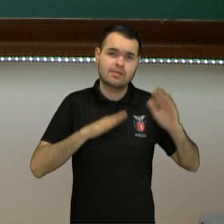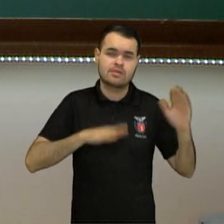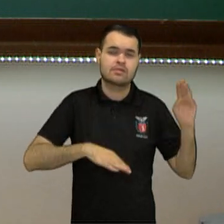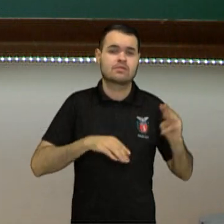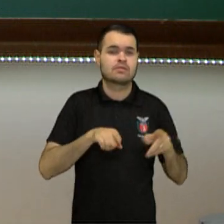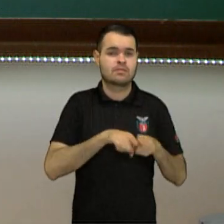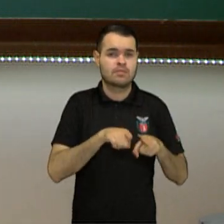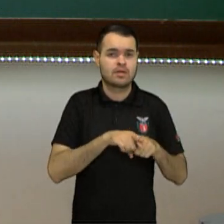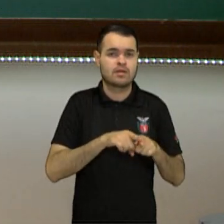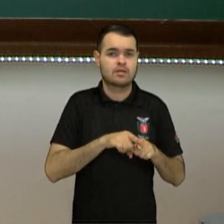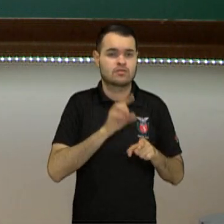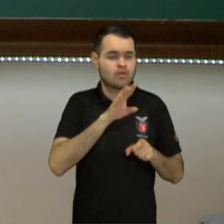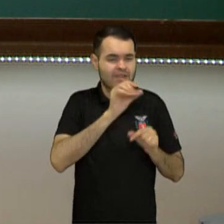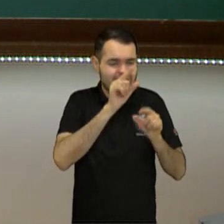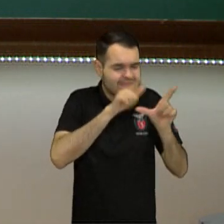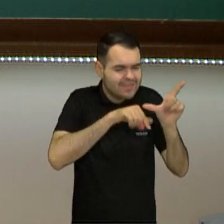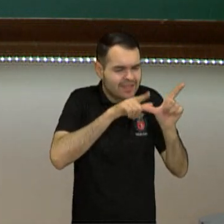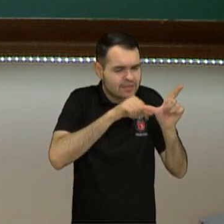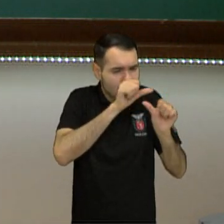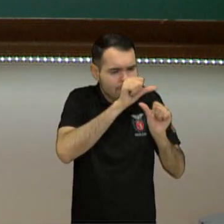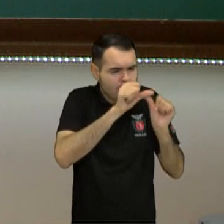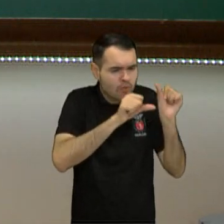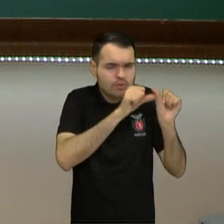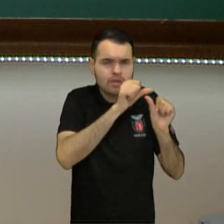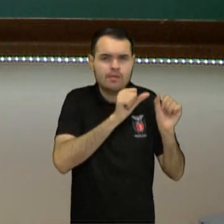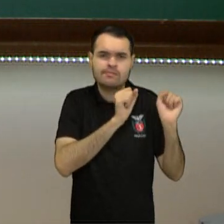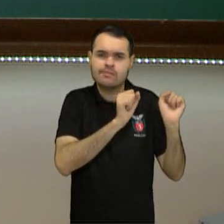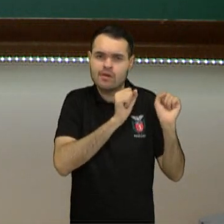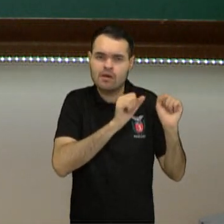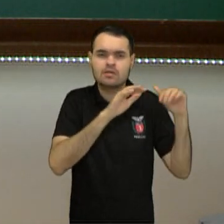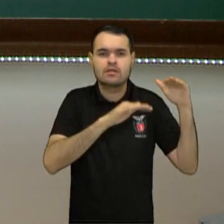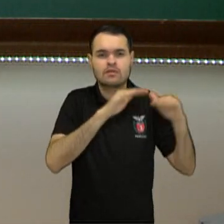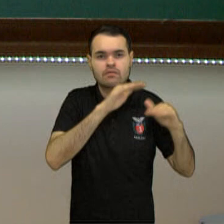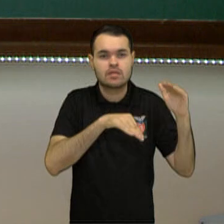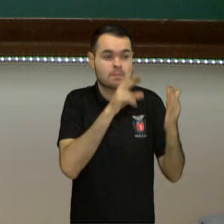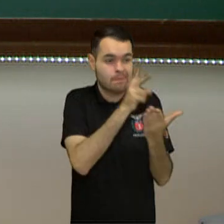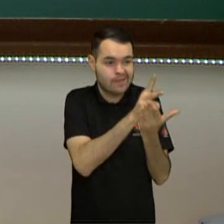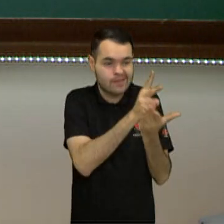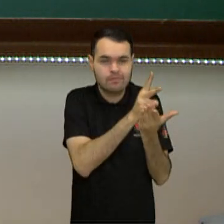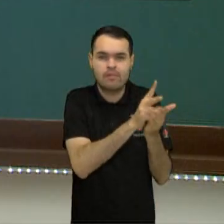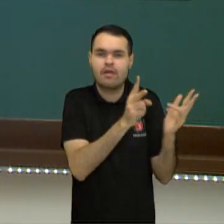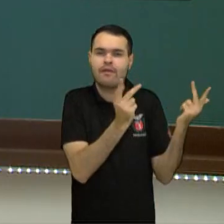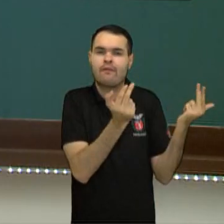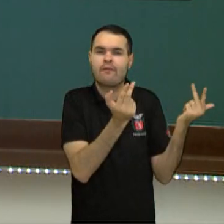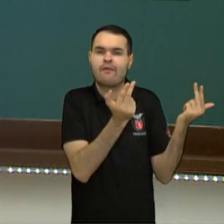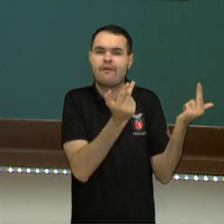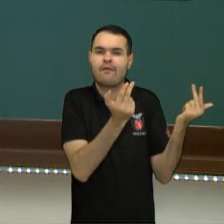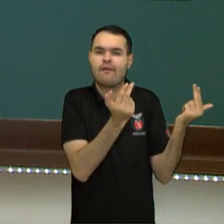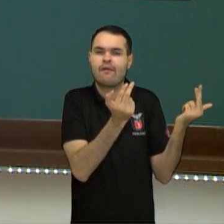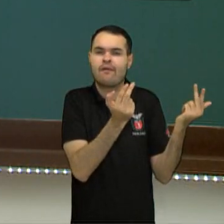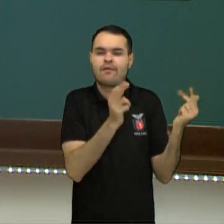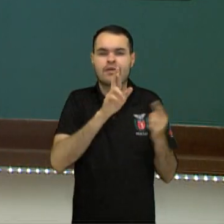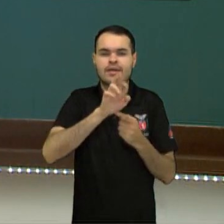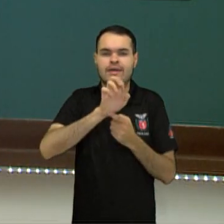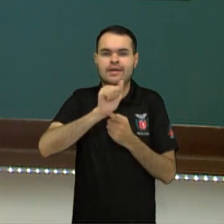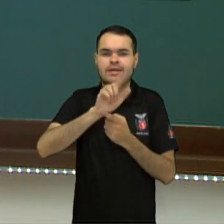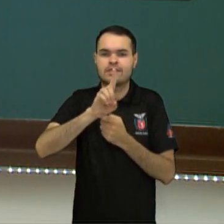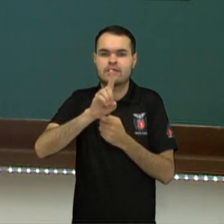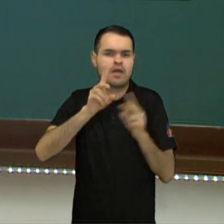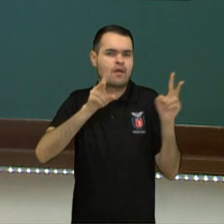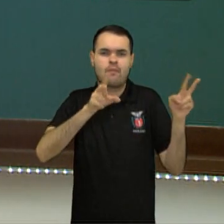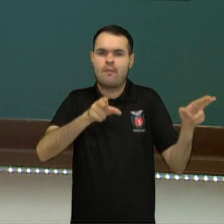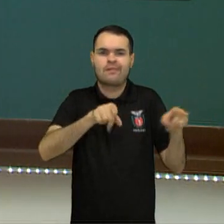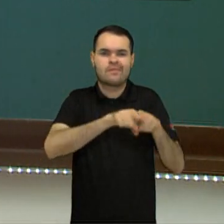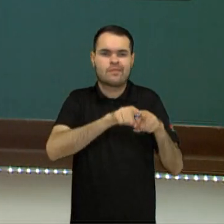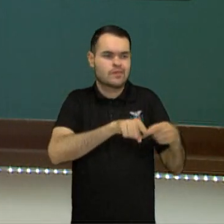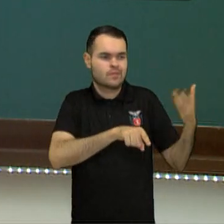verbo que está ali só mudou uma letrinha, tá? Pode acontecer de, às vezes, ser o mesmo. O verbo read, que é o verbo ler, por exemplo, se escreve do mesmo